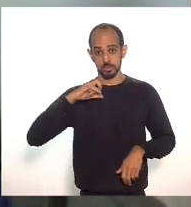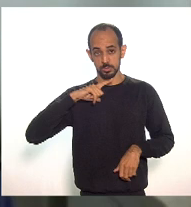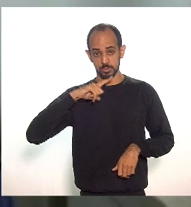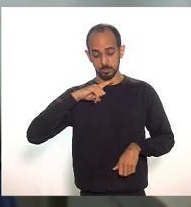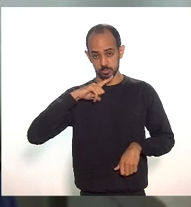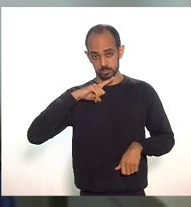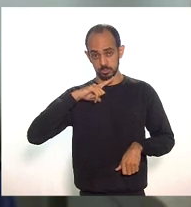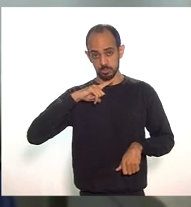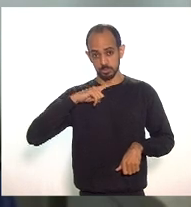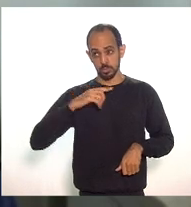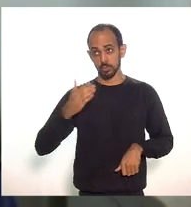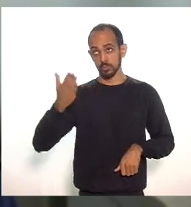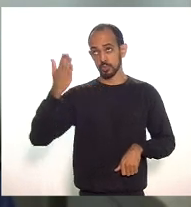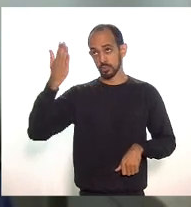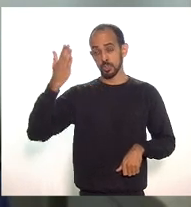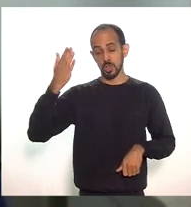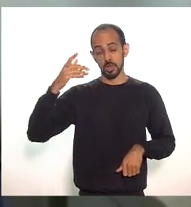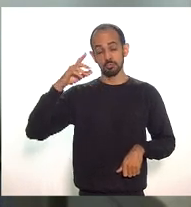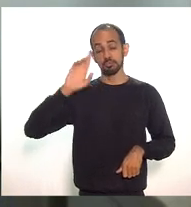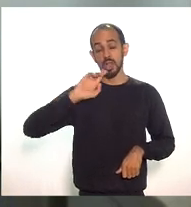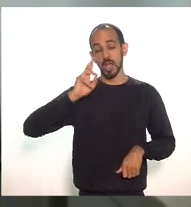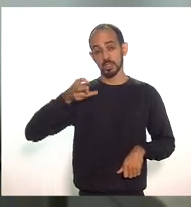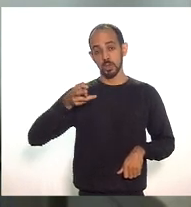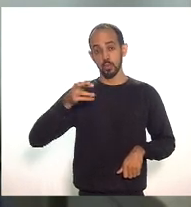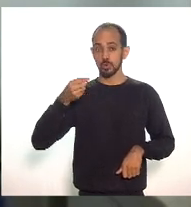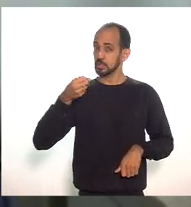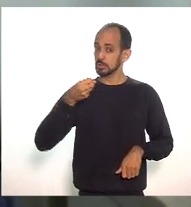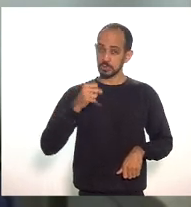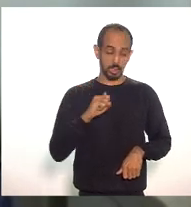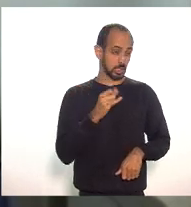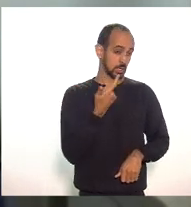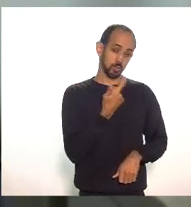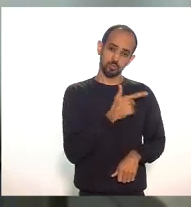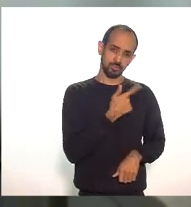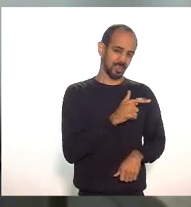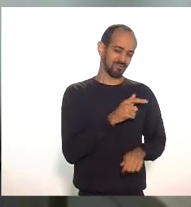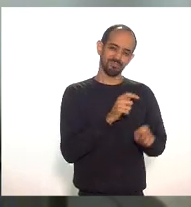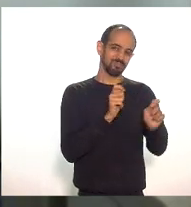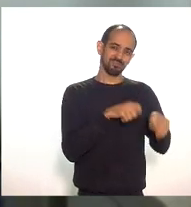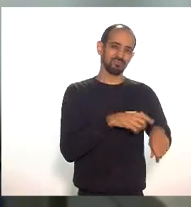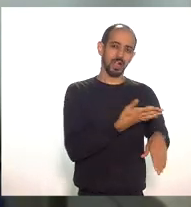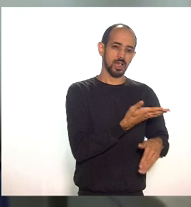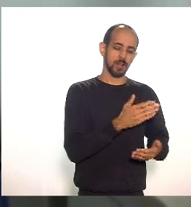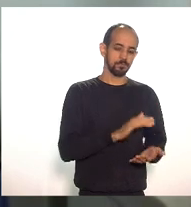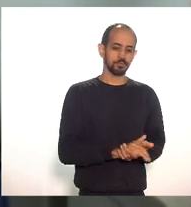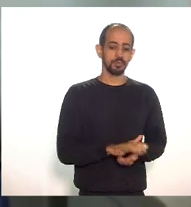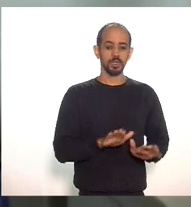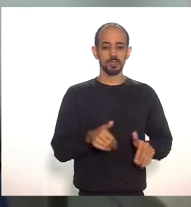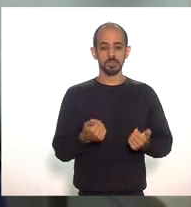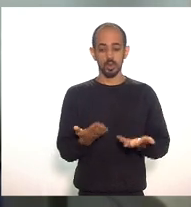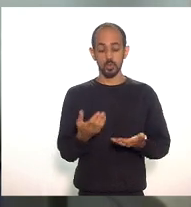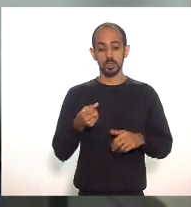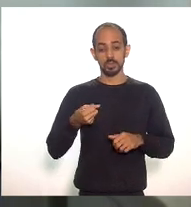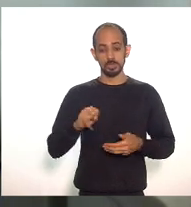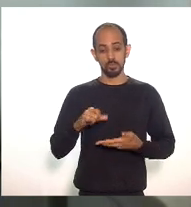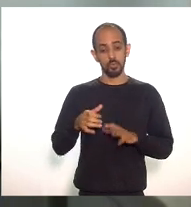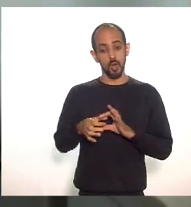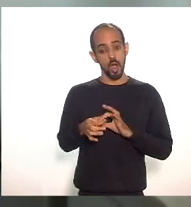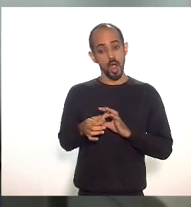vossa excelência' tem razão senão tiver não mas que se for autorizativo